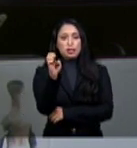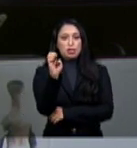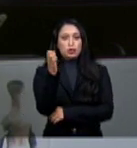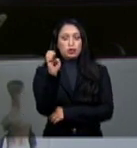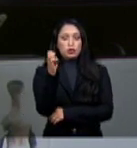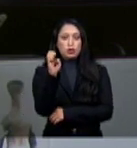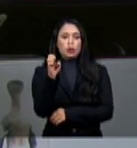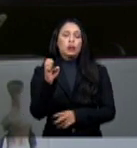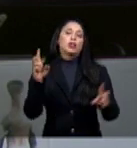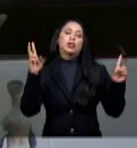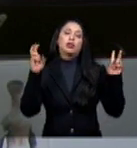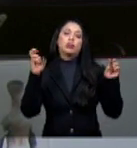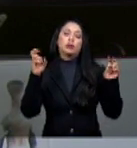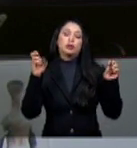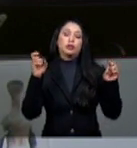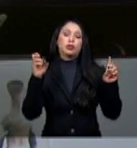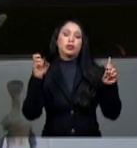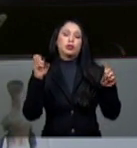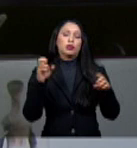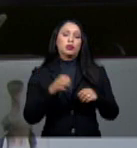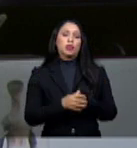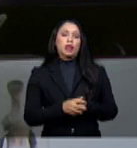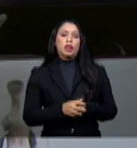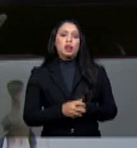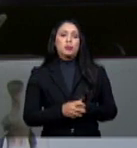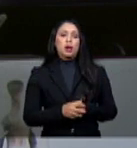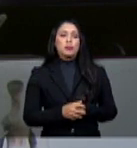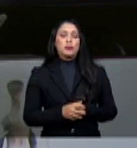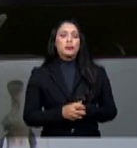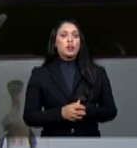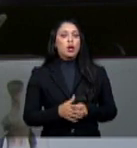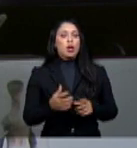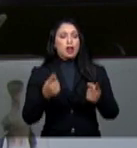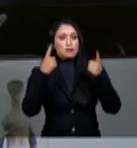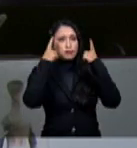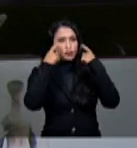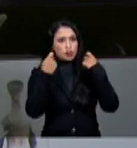olhar internacional sobre a violência contra a mulher.